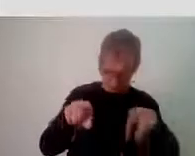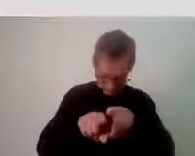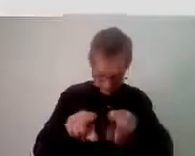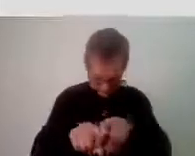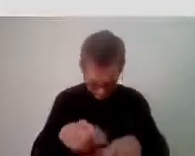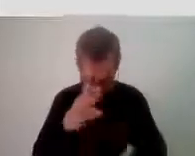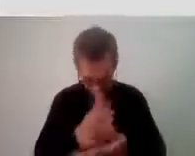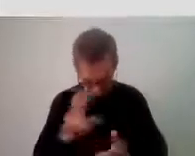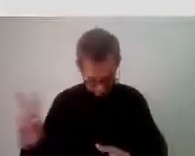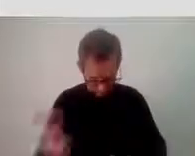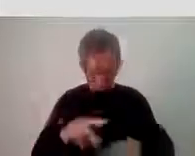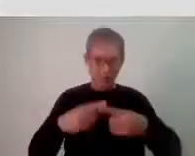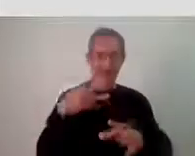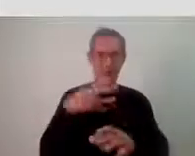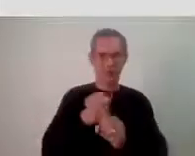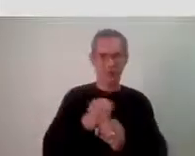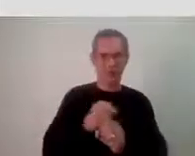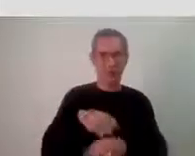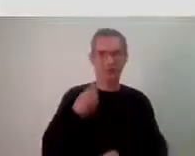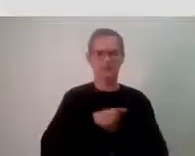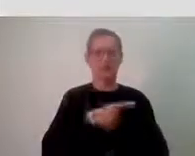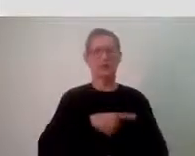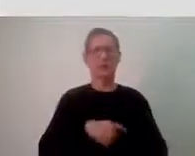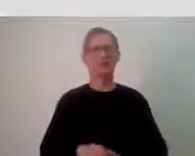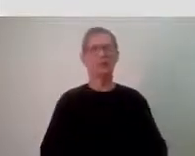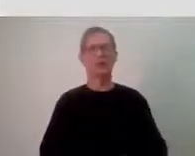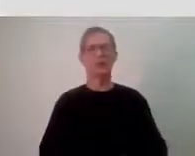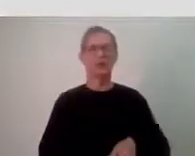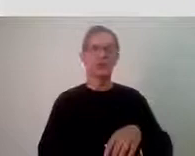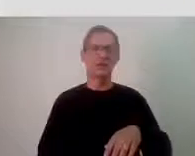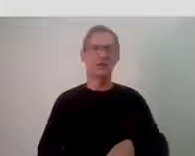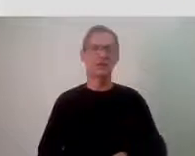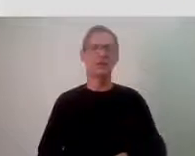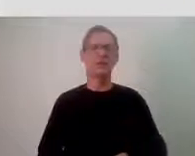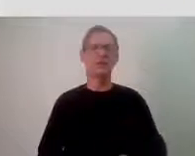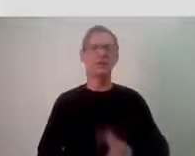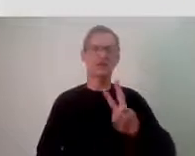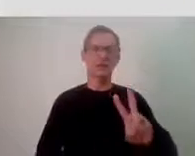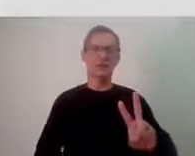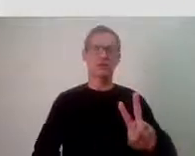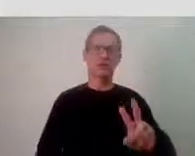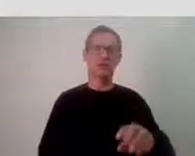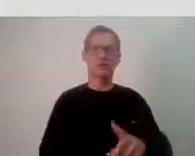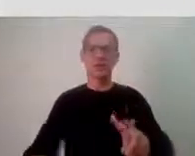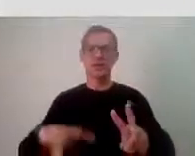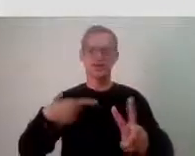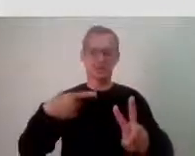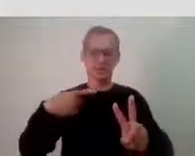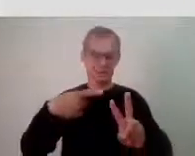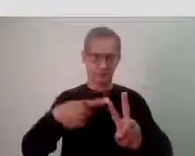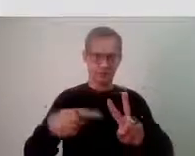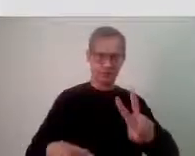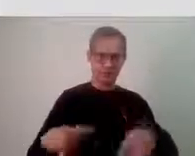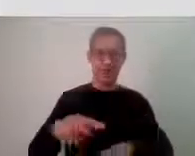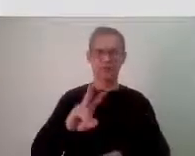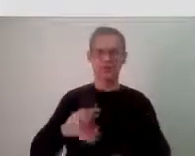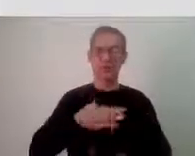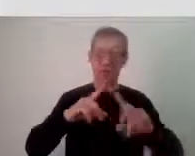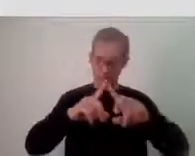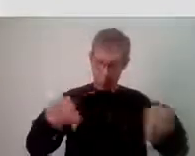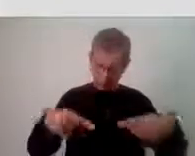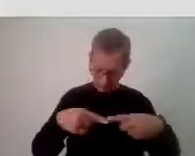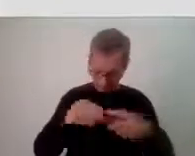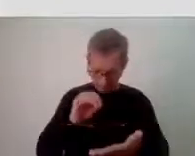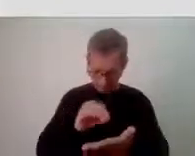é o mesmo valor. Somando, nós vamos ter 2 raiz de 2 menos 2. Essa que é a minha área. Ali faltou